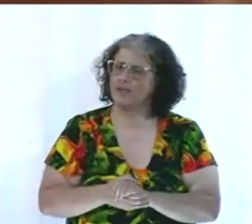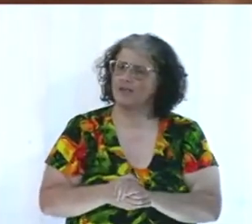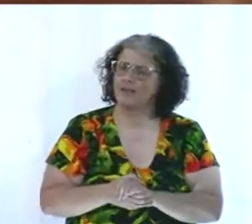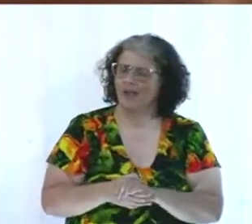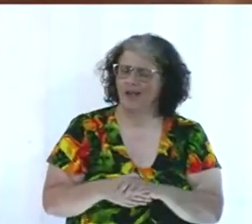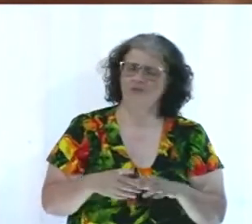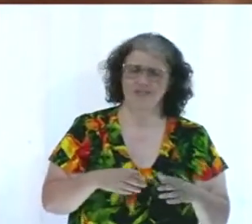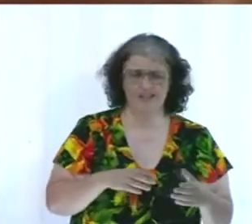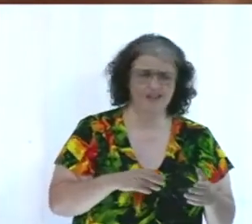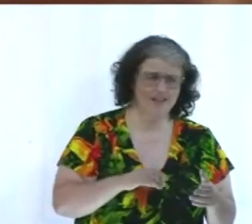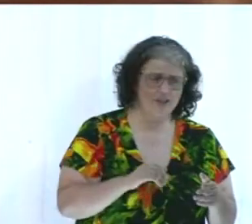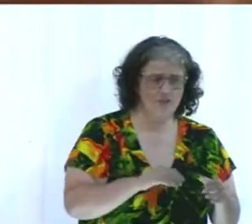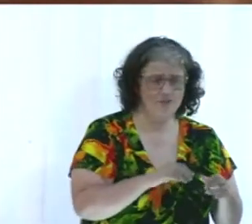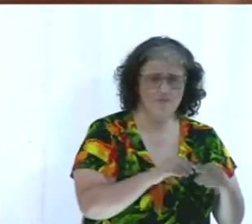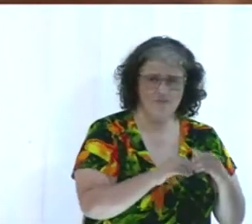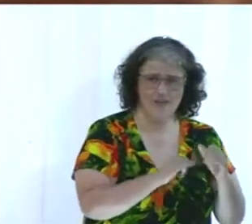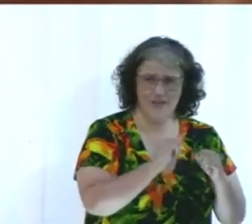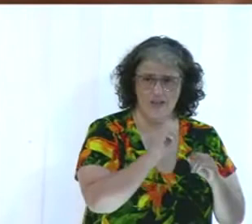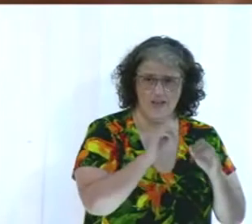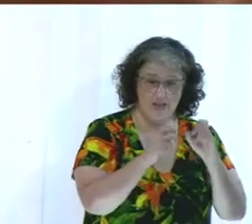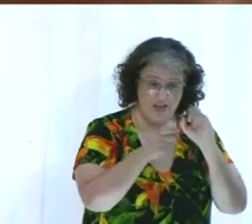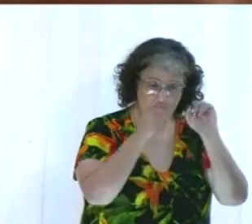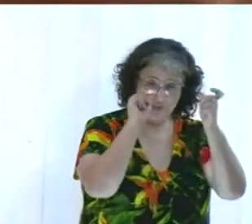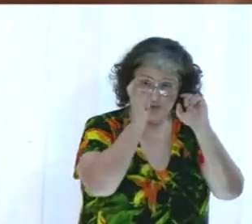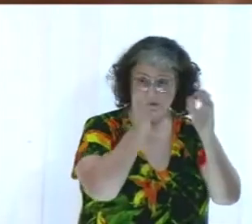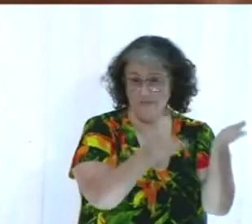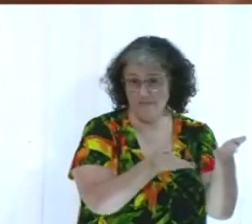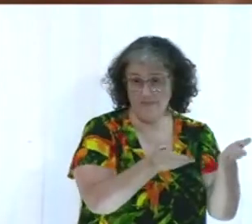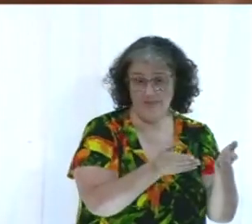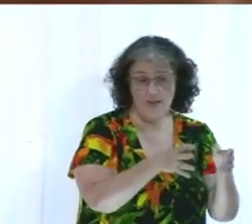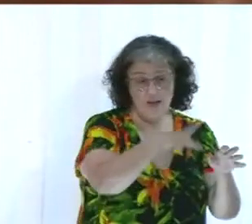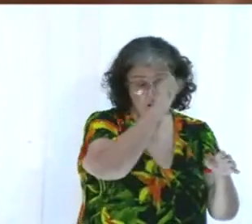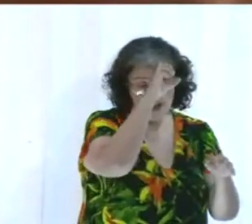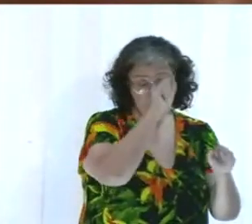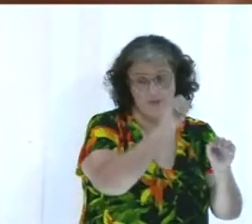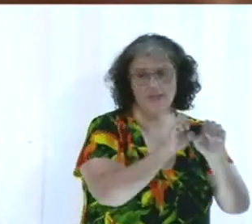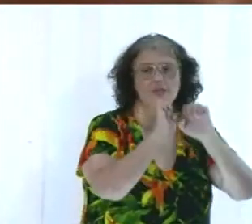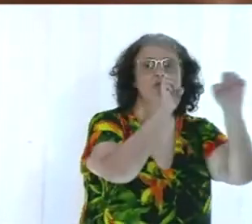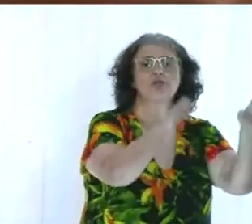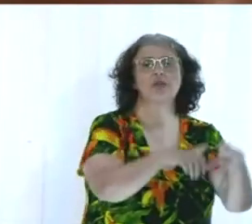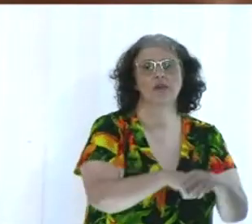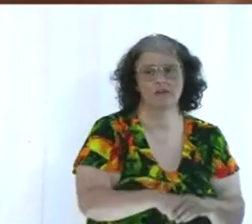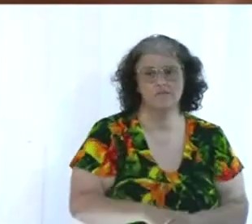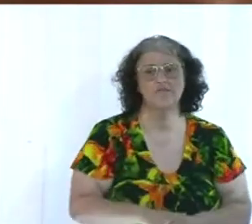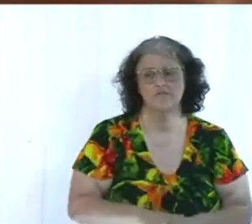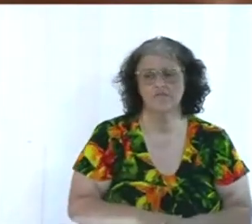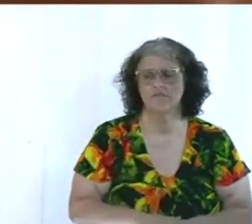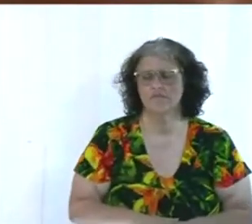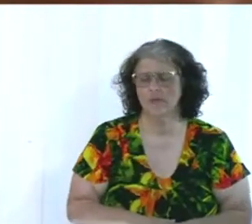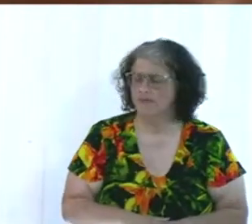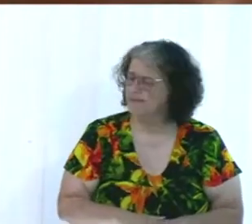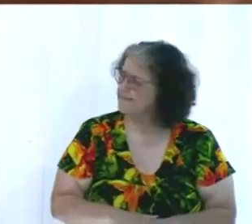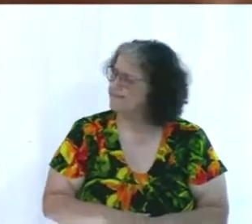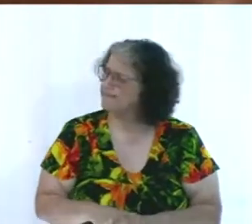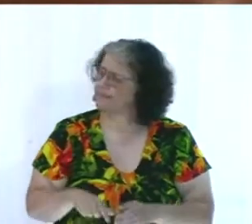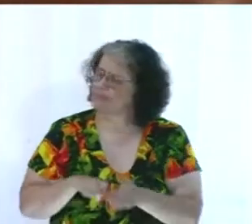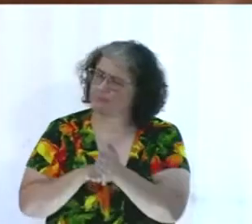Talvez você terá algumas surpresas. Tem muita coisa sendo chamada de evangelho por aí que não é